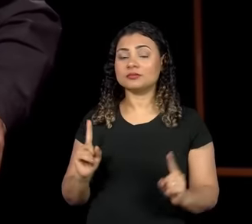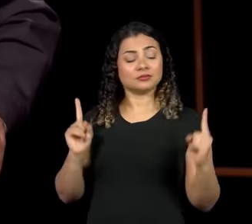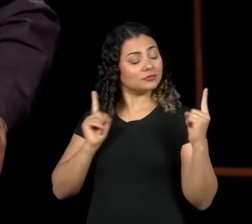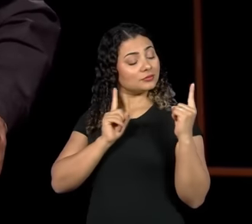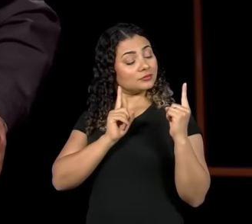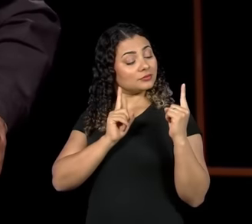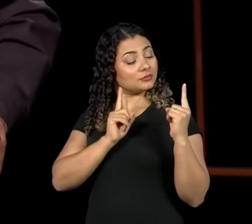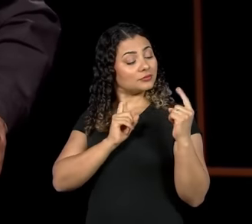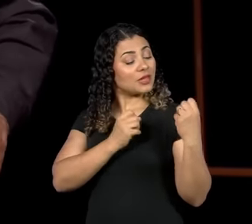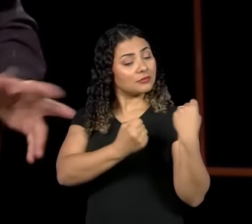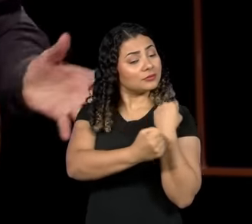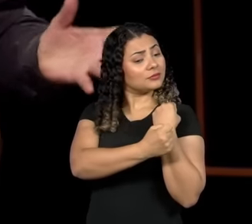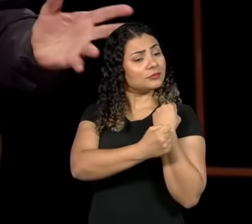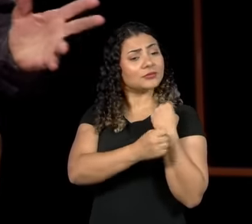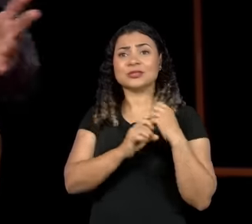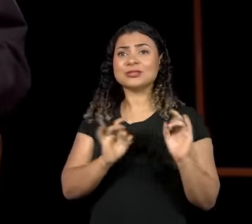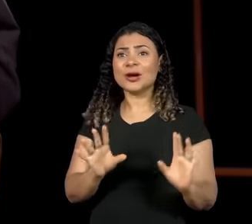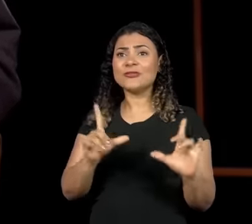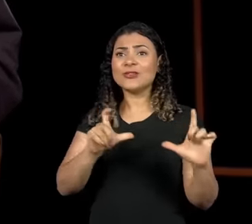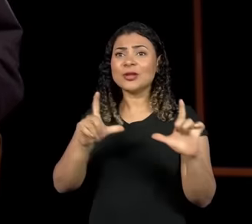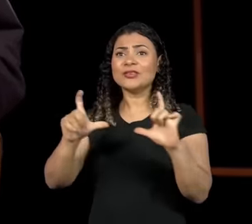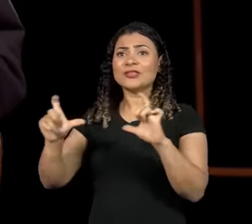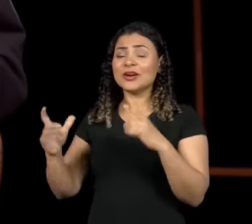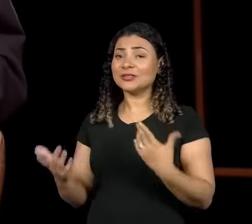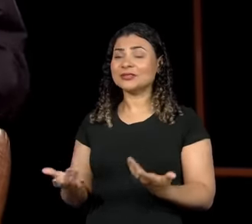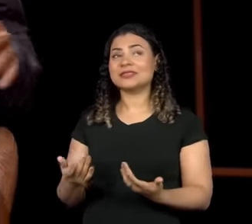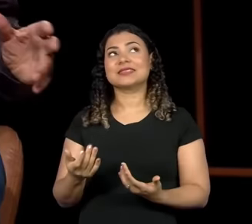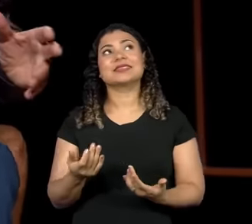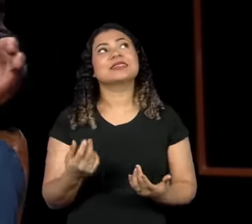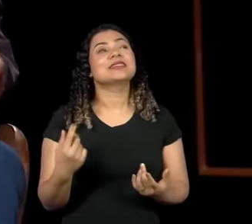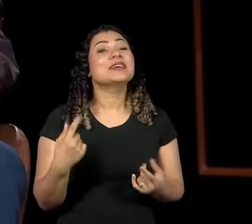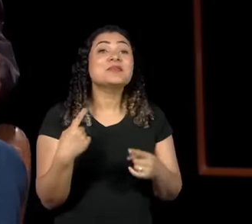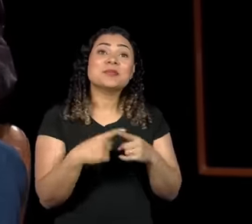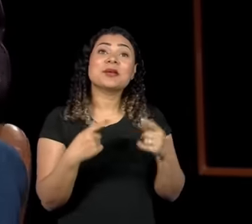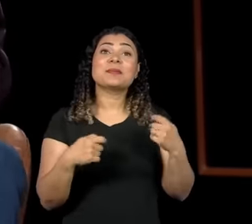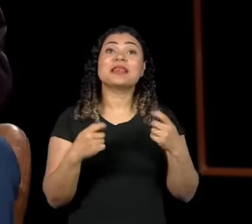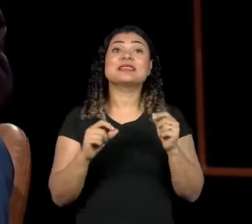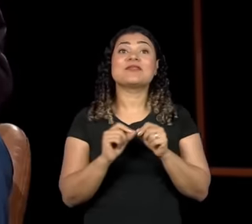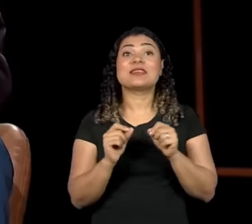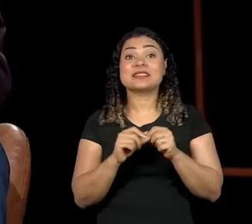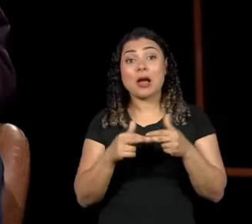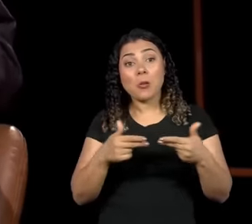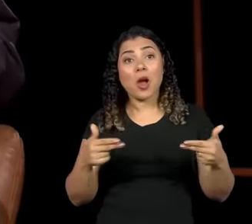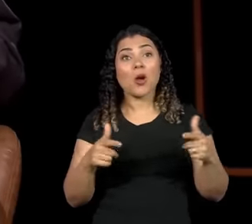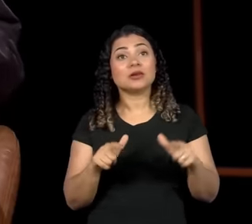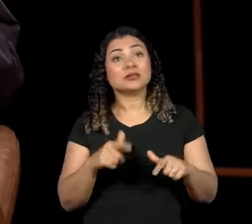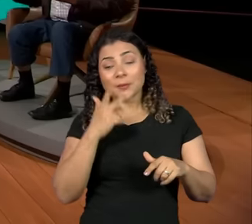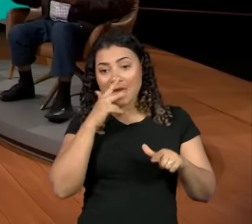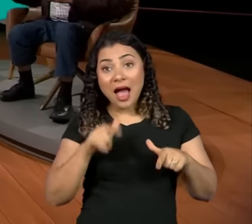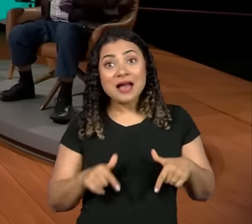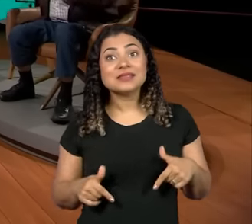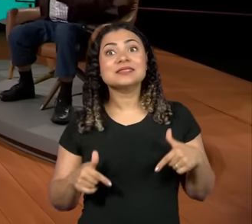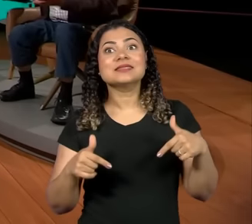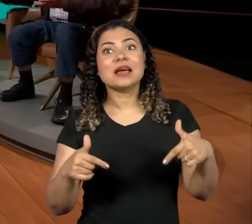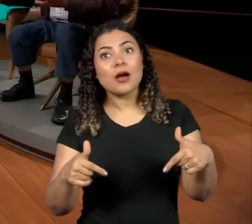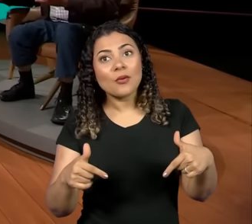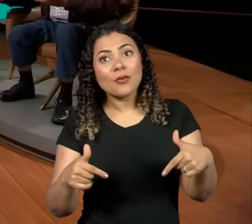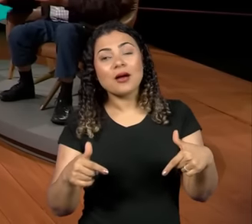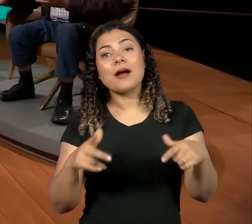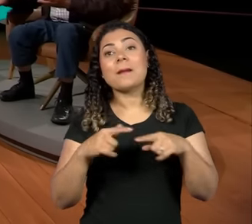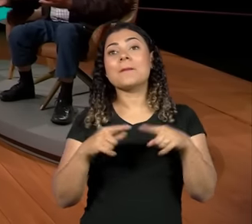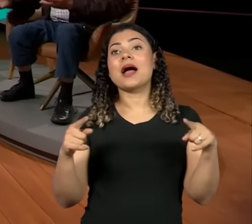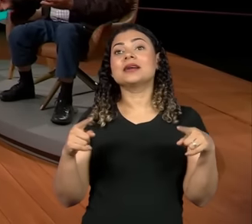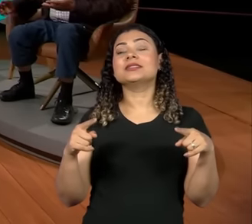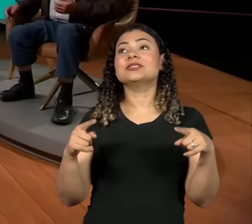por exemplo, como é que eu vou dizer? Você tem que fazer alguma coisa que seja um movimento,